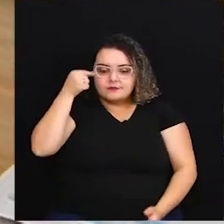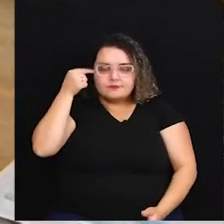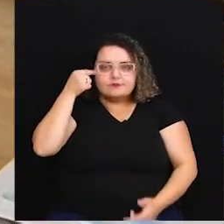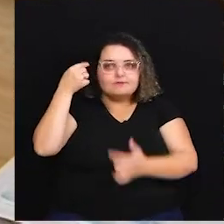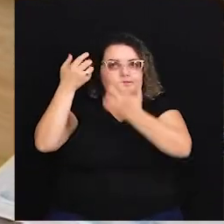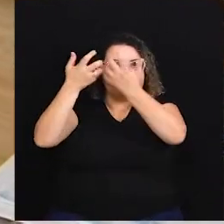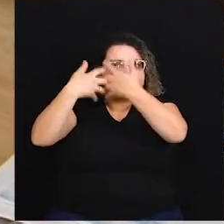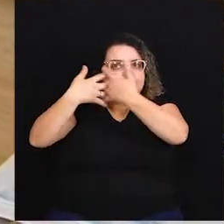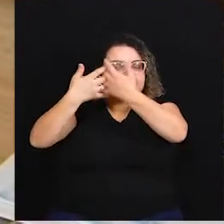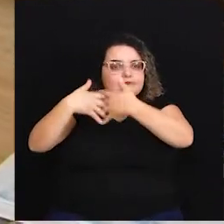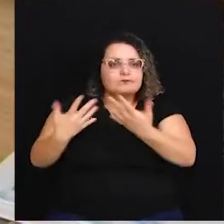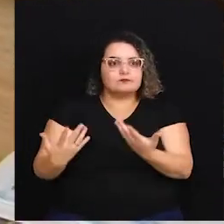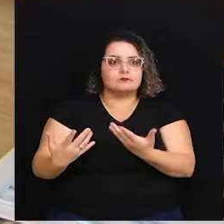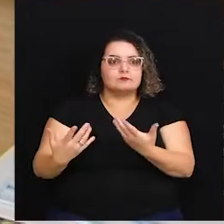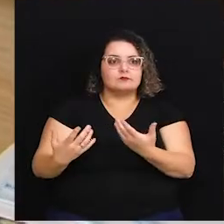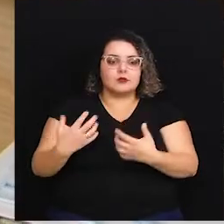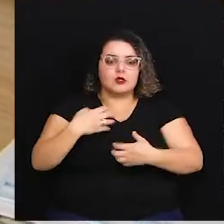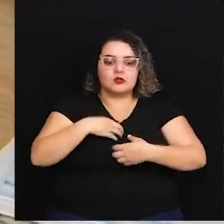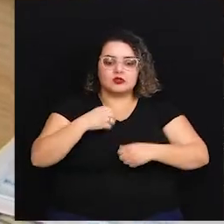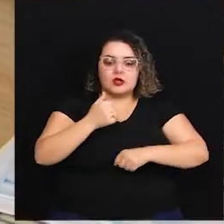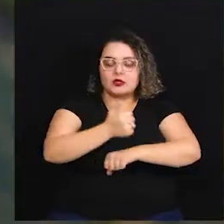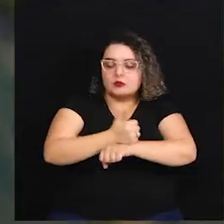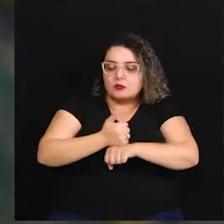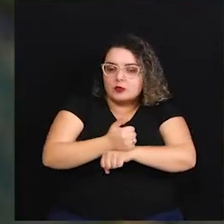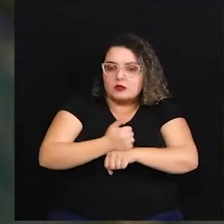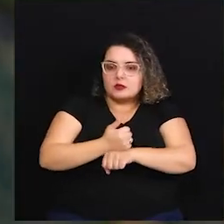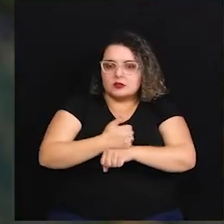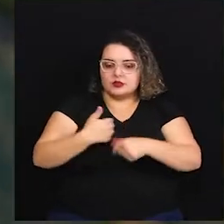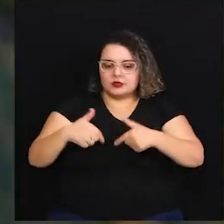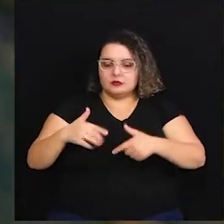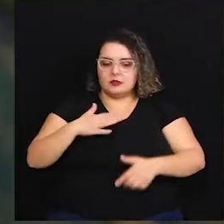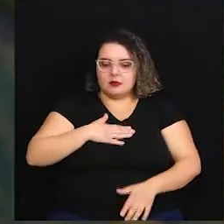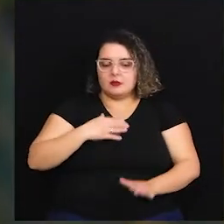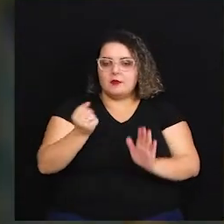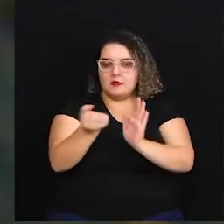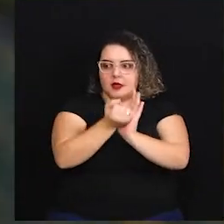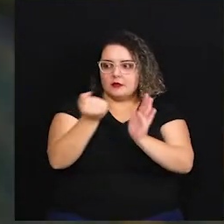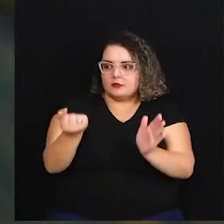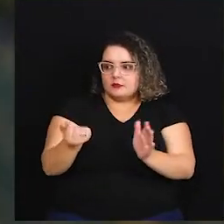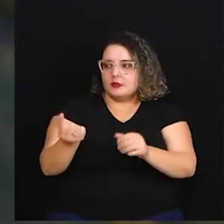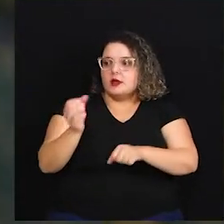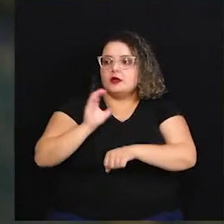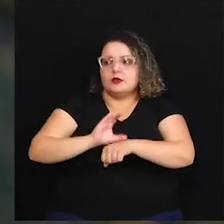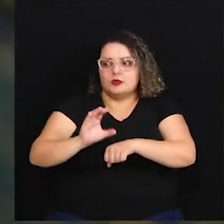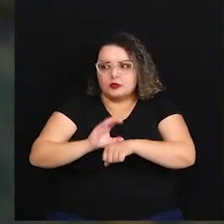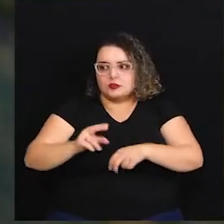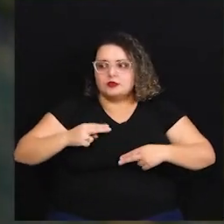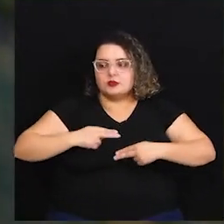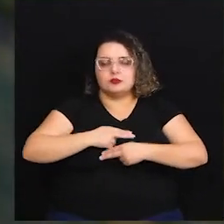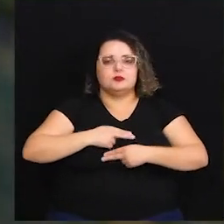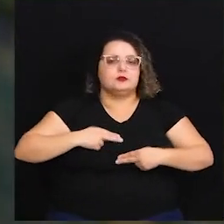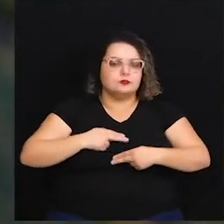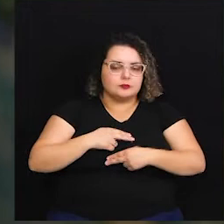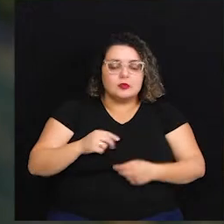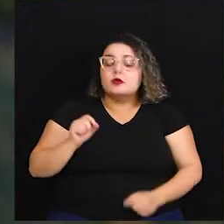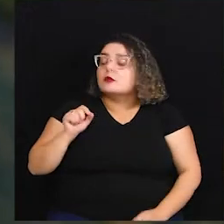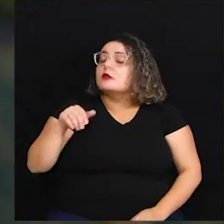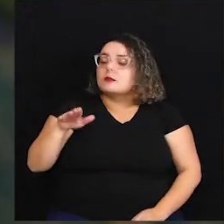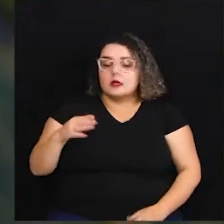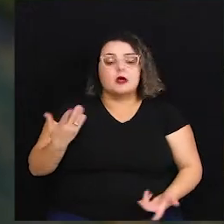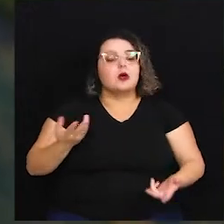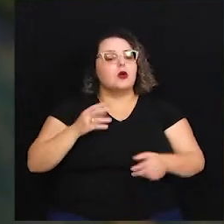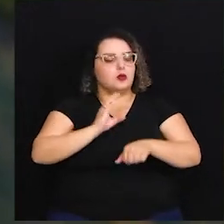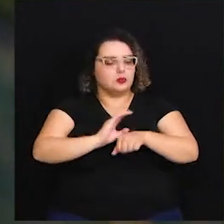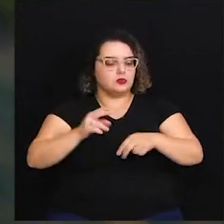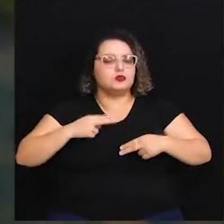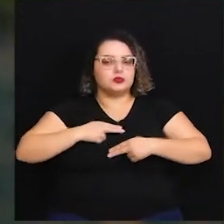então, pensar numa forma mais profissional de trabalhar a minha marca? Exatamente. Curso do Sebrae e o que mais? Curso de